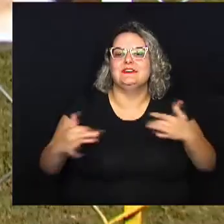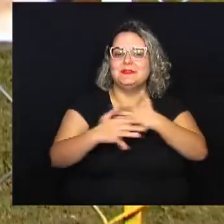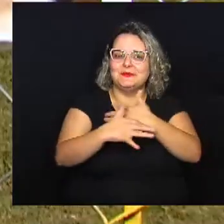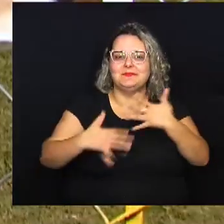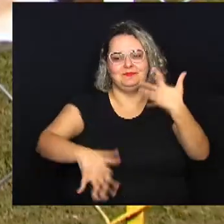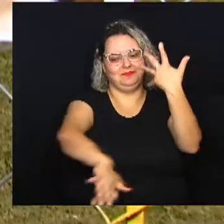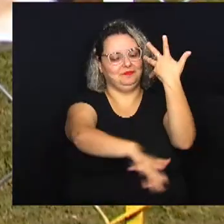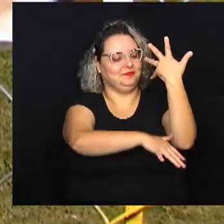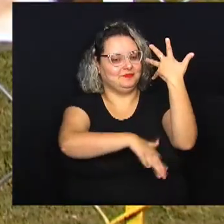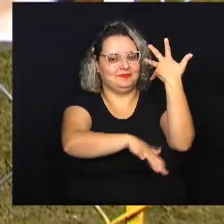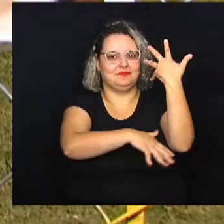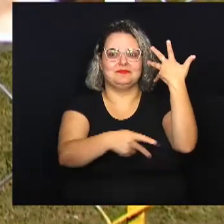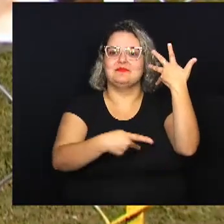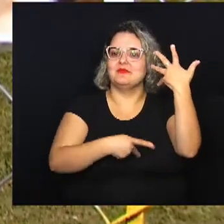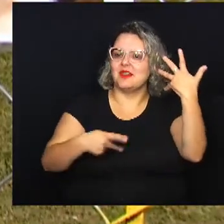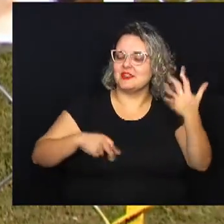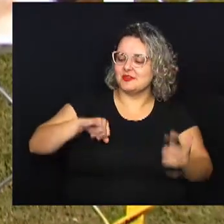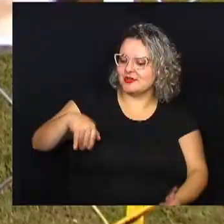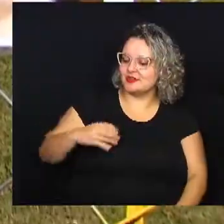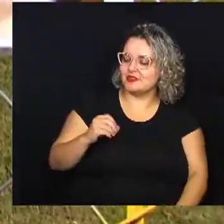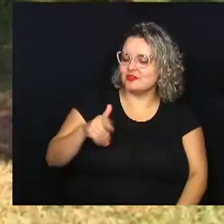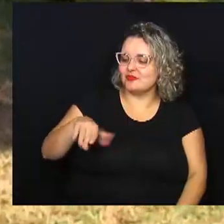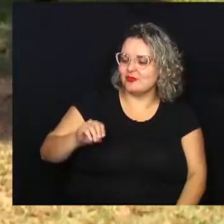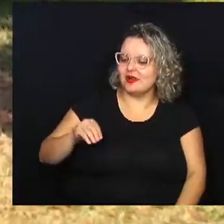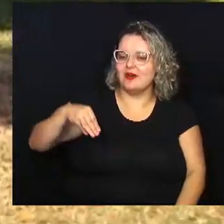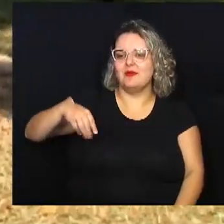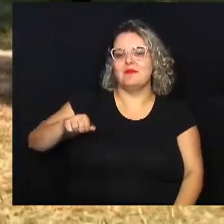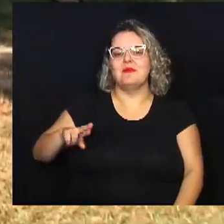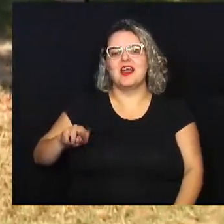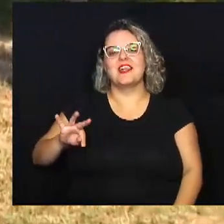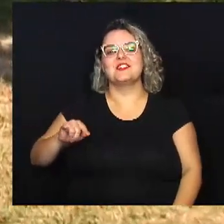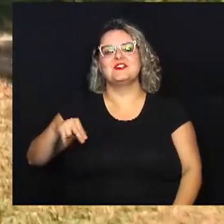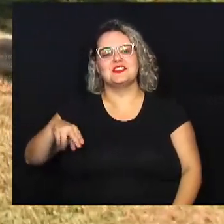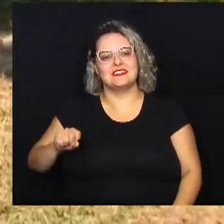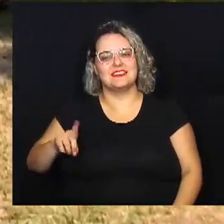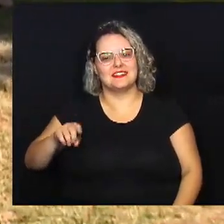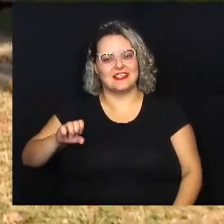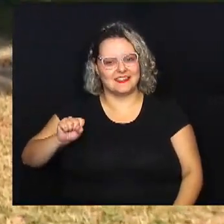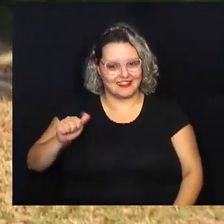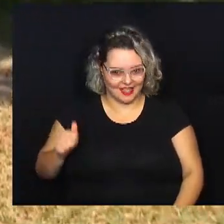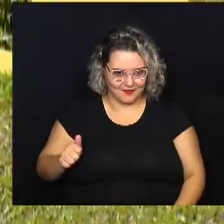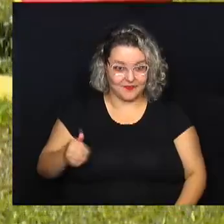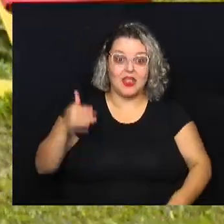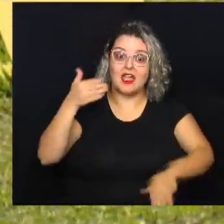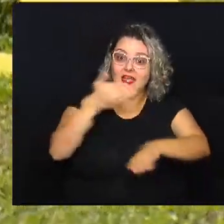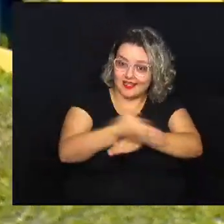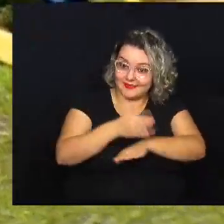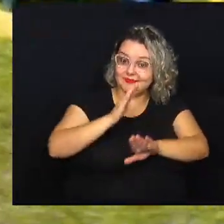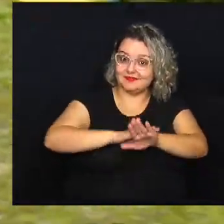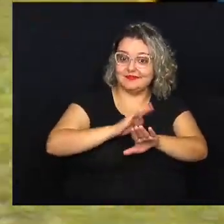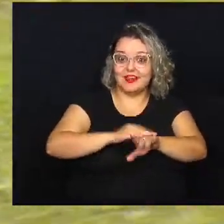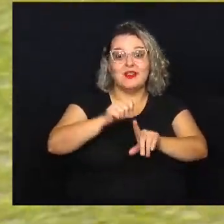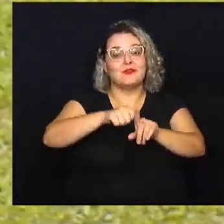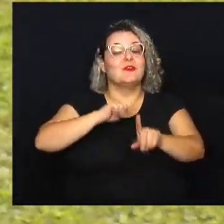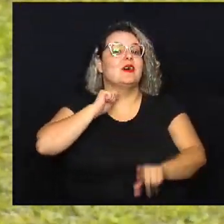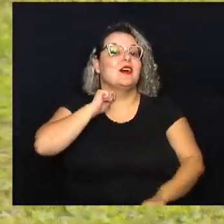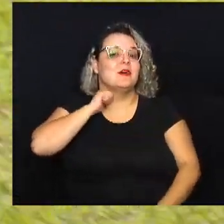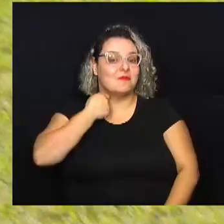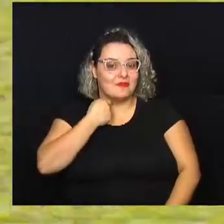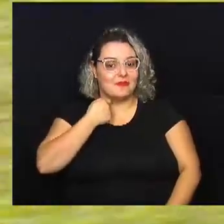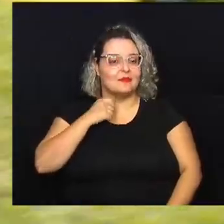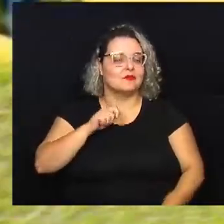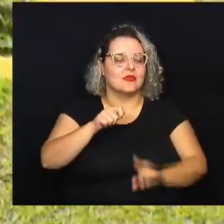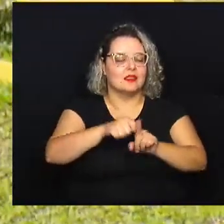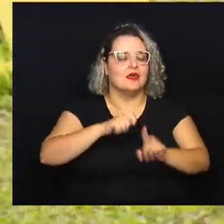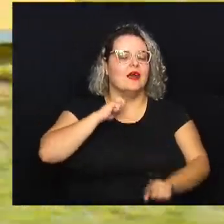praça Pastor João Batista Martins de Sá. A ação faz parte do Abril Laranja, mês de prevenção